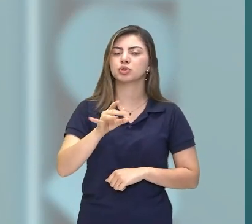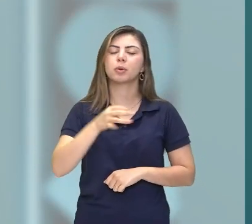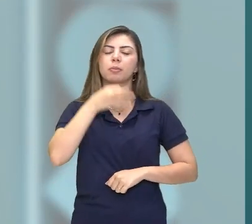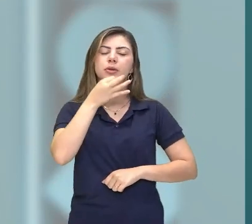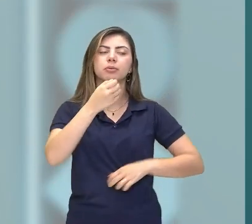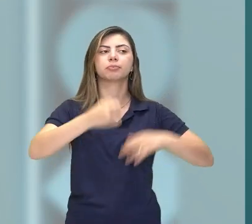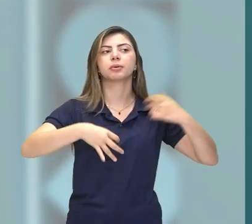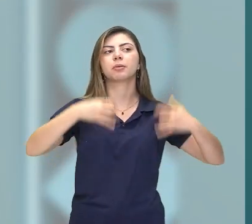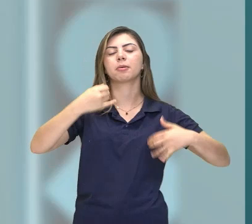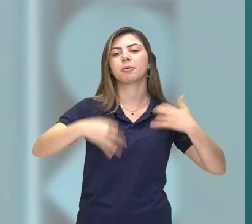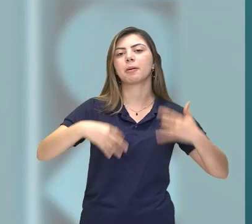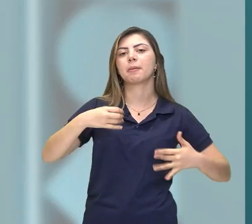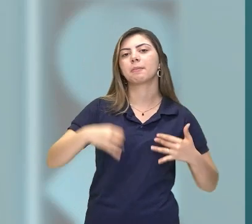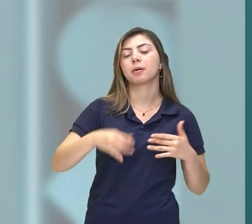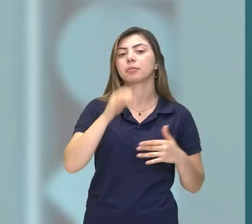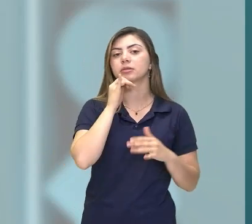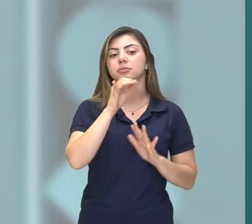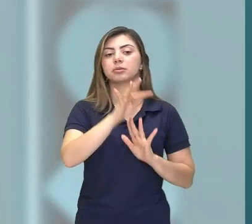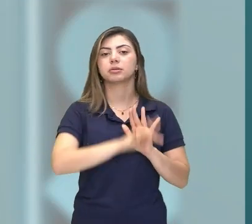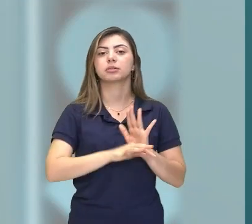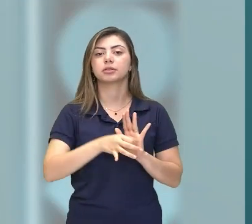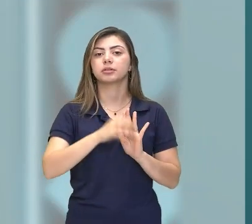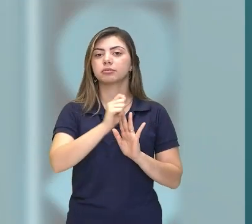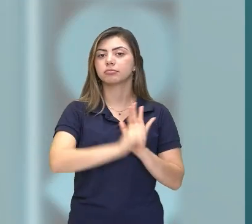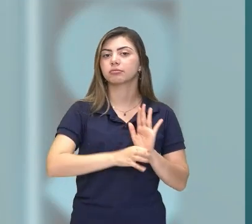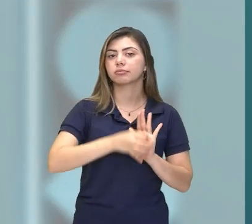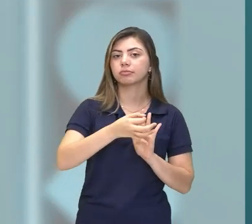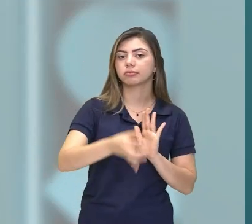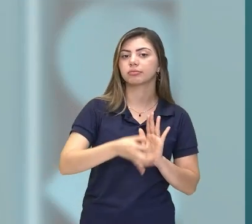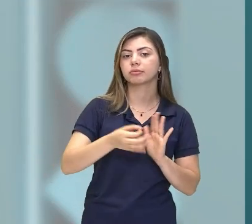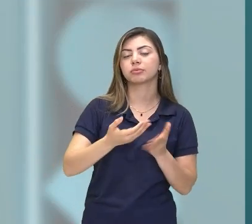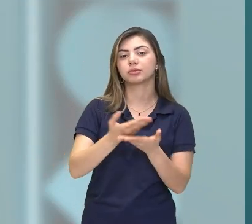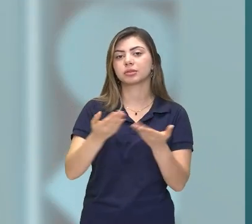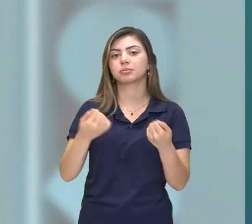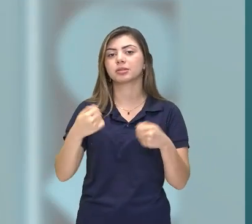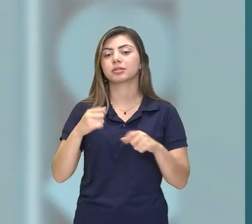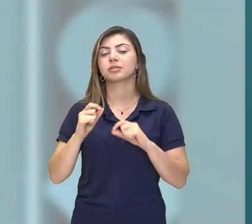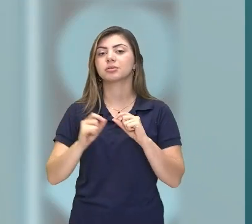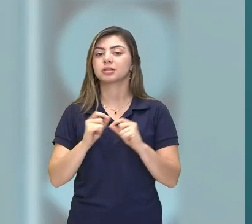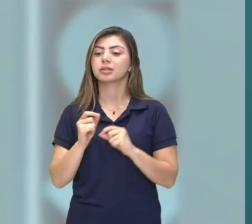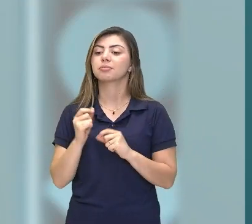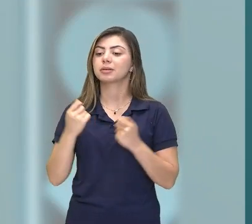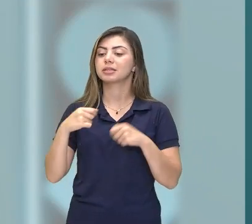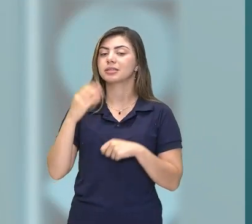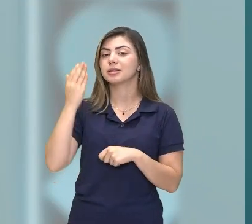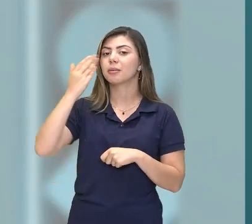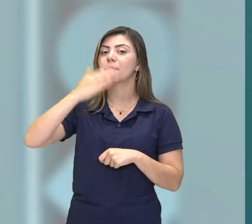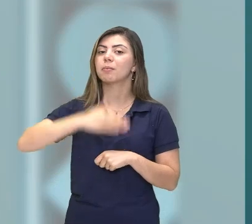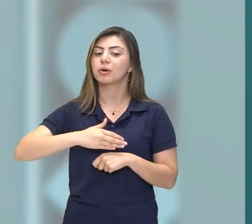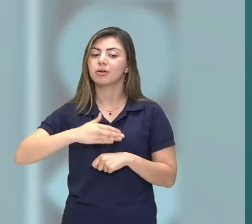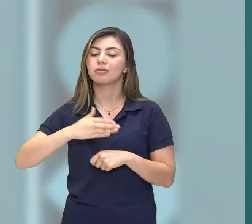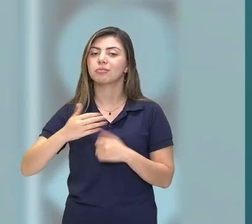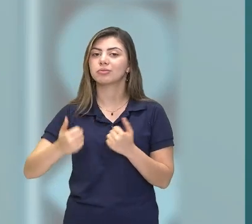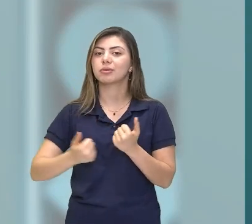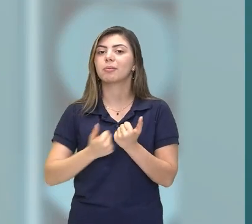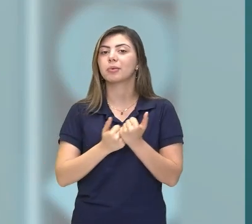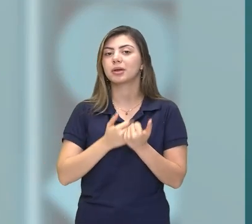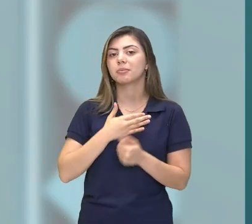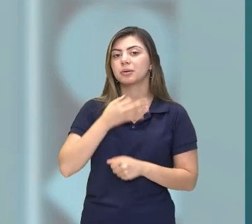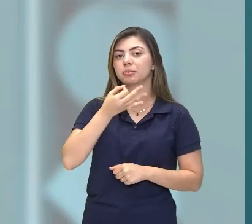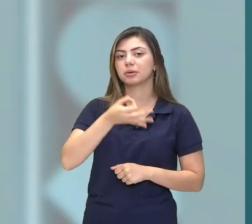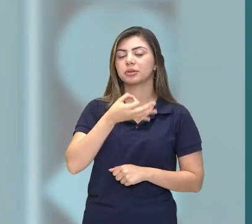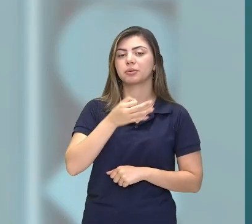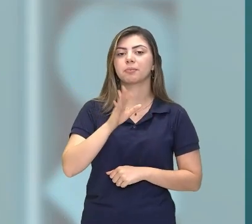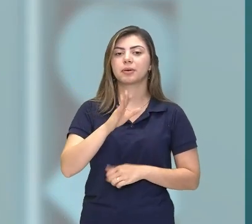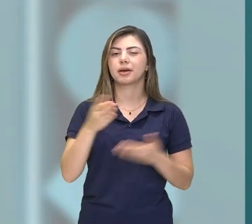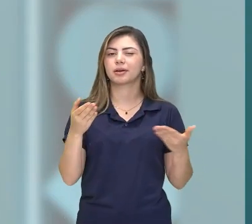caso de um texto dissertativo argumentativo, você também precisa embasar, você precisa dar uma base para aquele texto. Então, tentar compreender um pouquinho